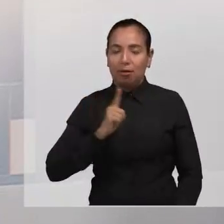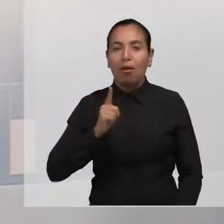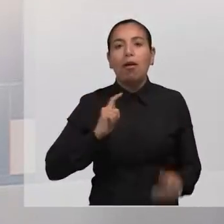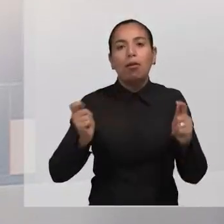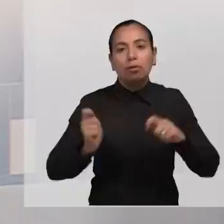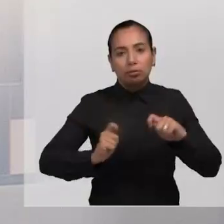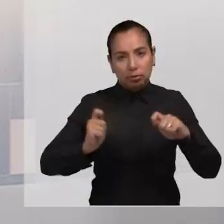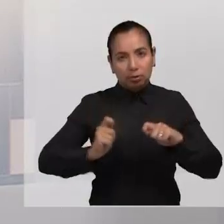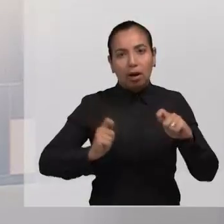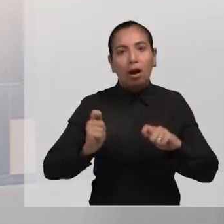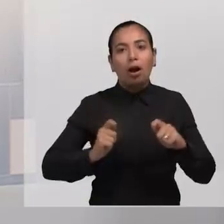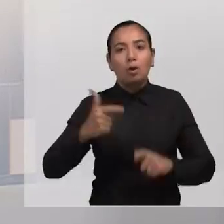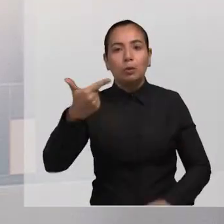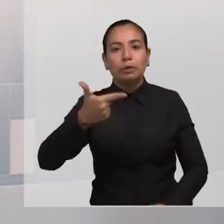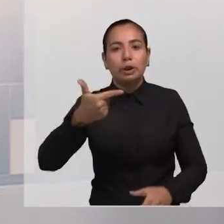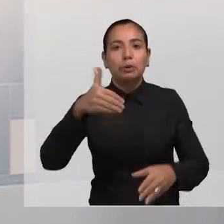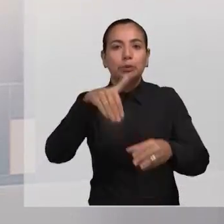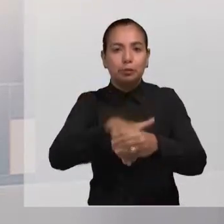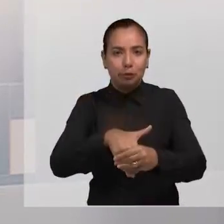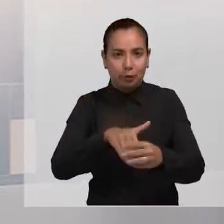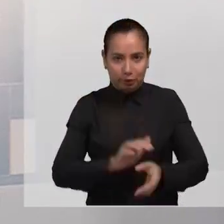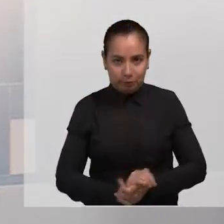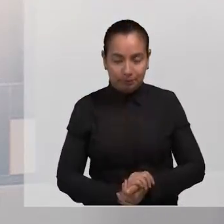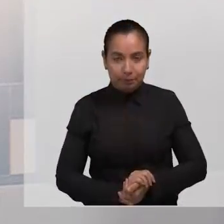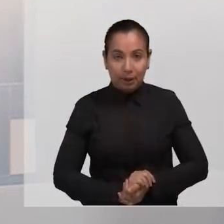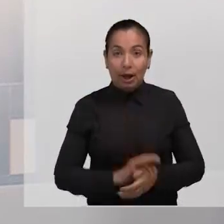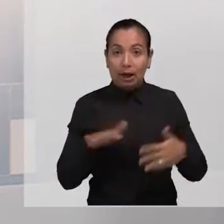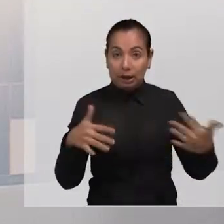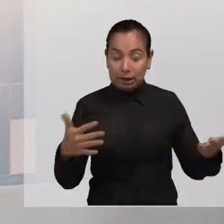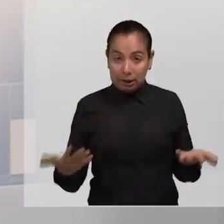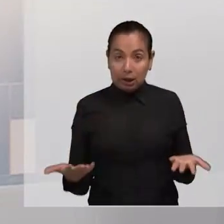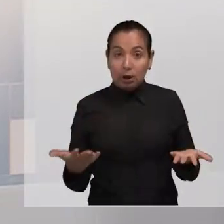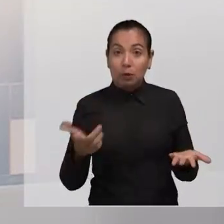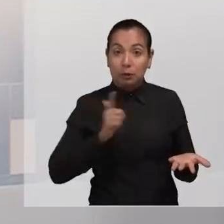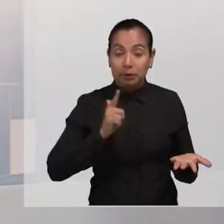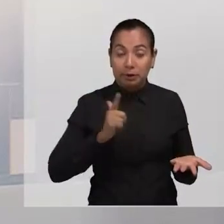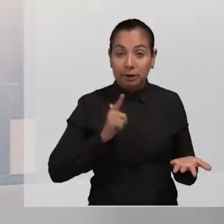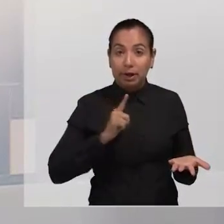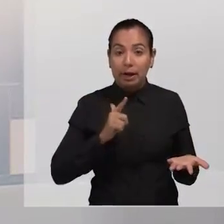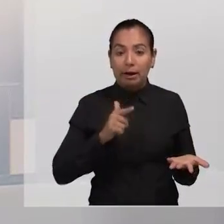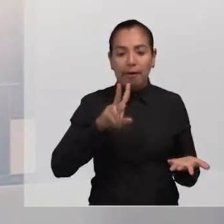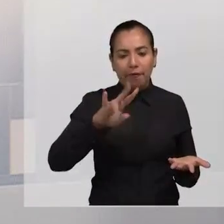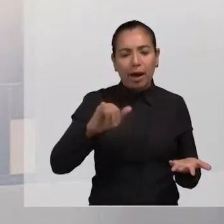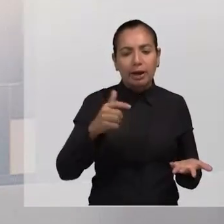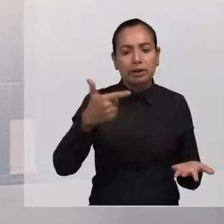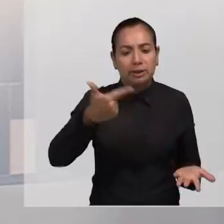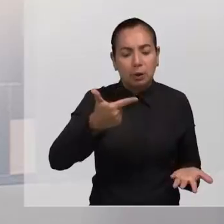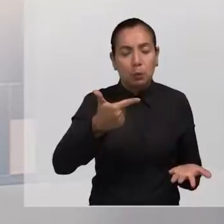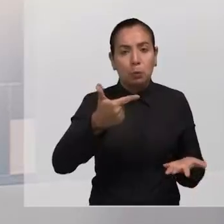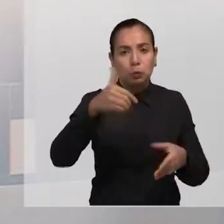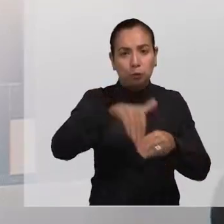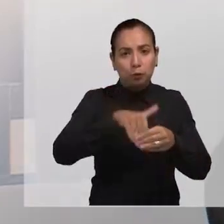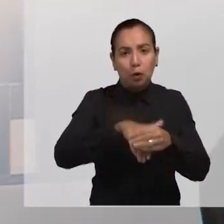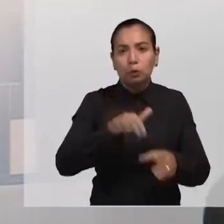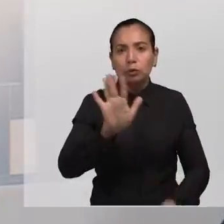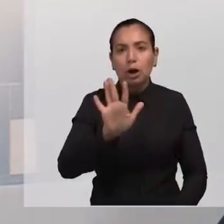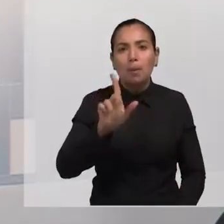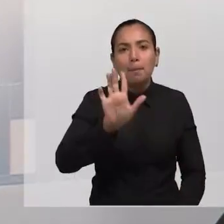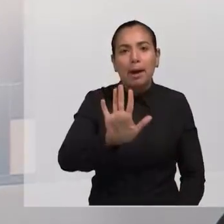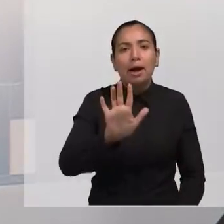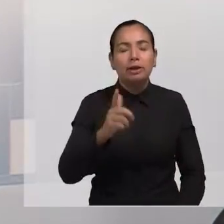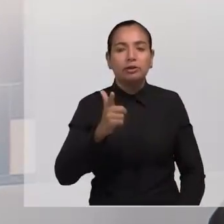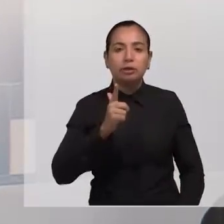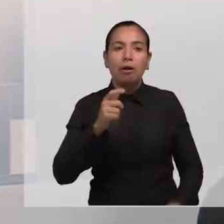E Álvaro Dias é um candidato propício, não para ir para o segundo turno, mas para puxar Geraldo Alckmin para